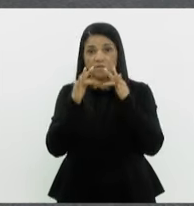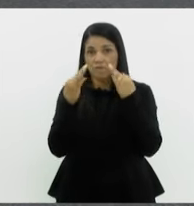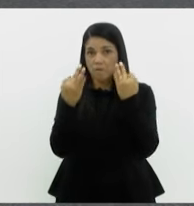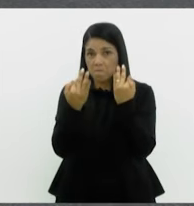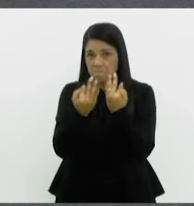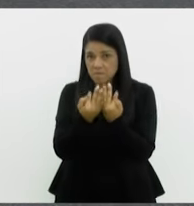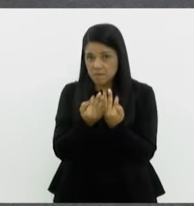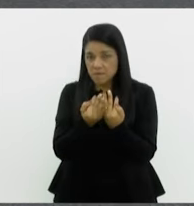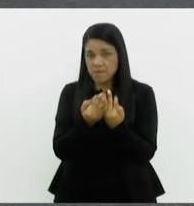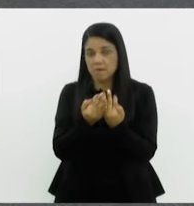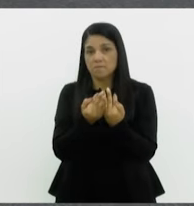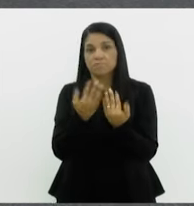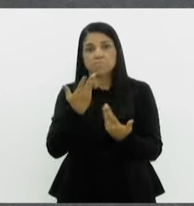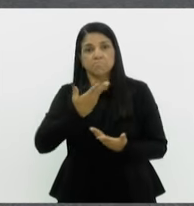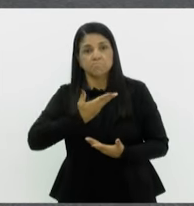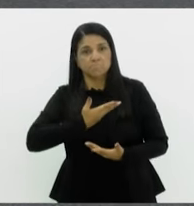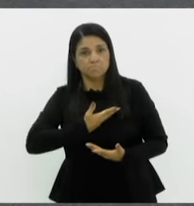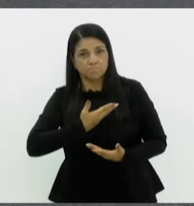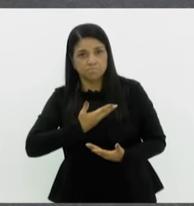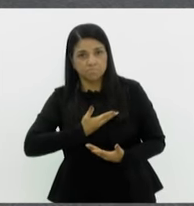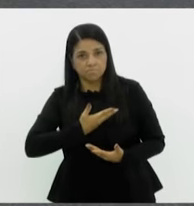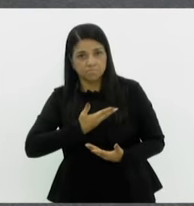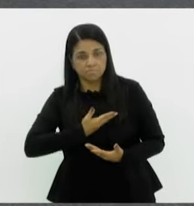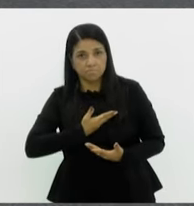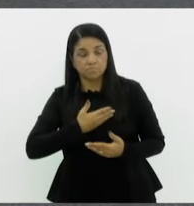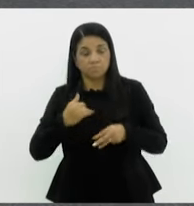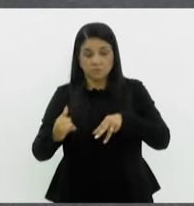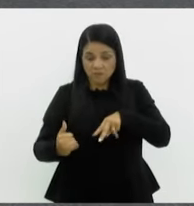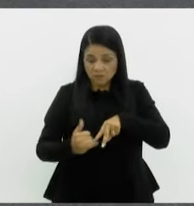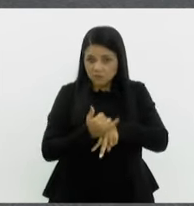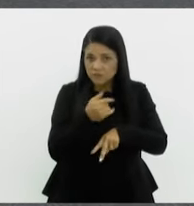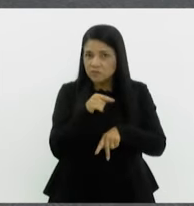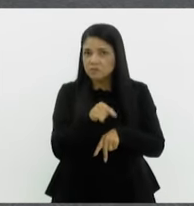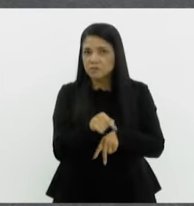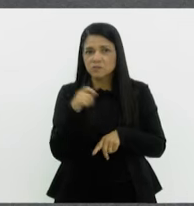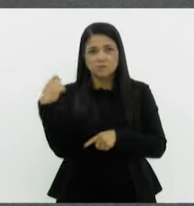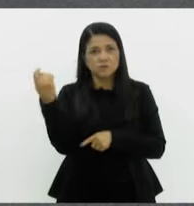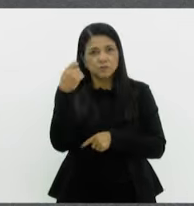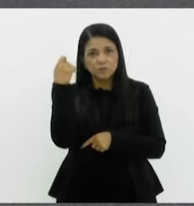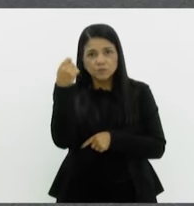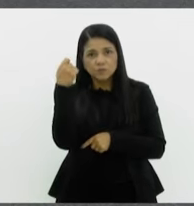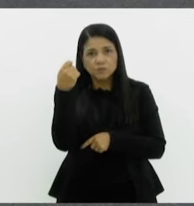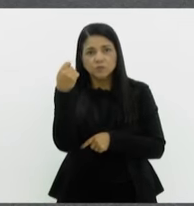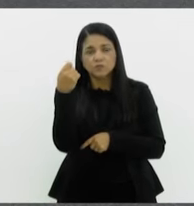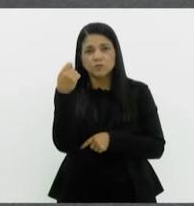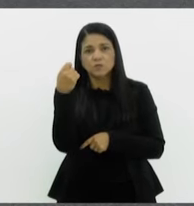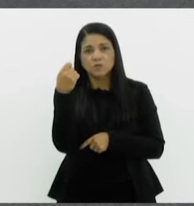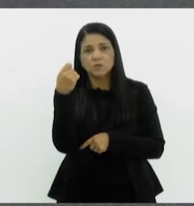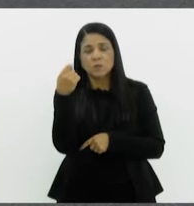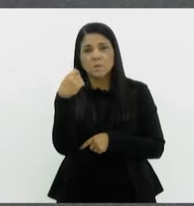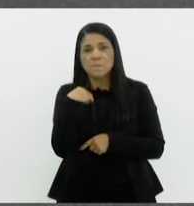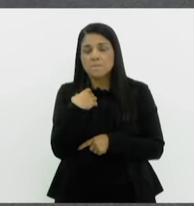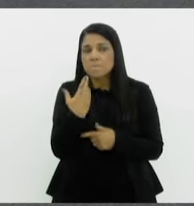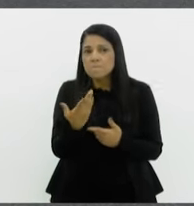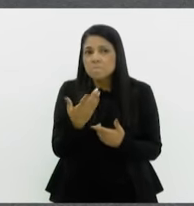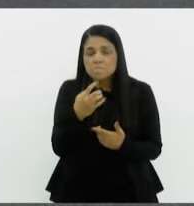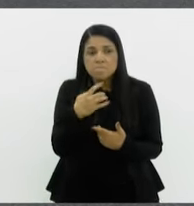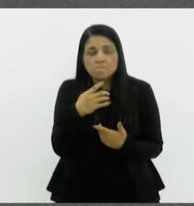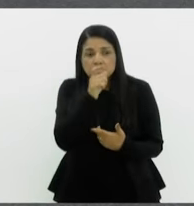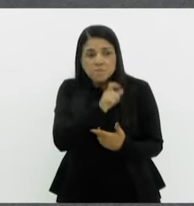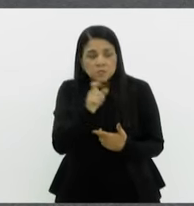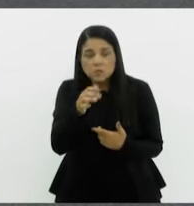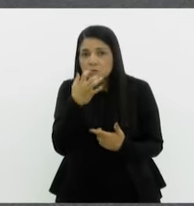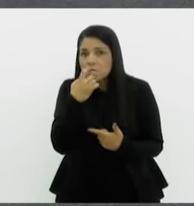seja, familiares e amigos das vítimas, são familiares e amigos, são pessoas próximas, não são